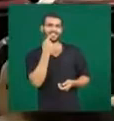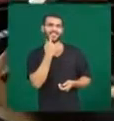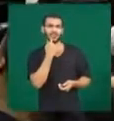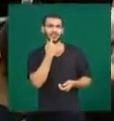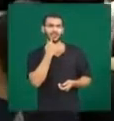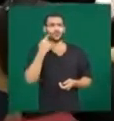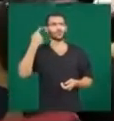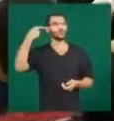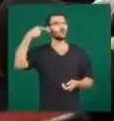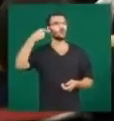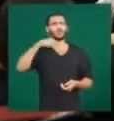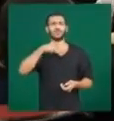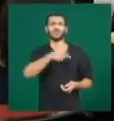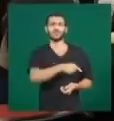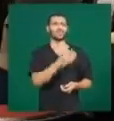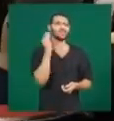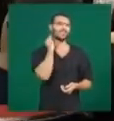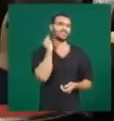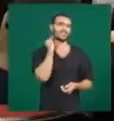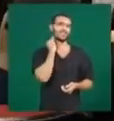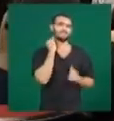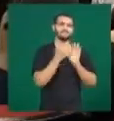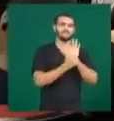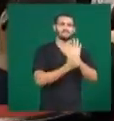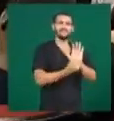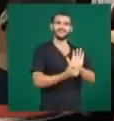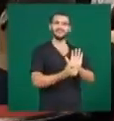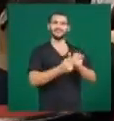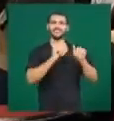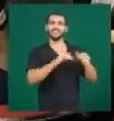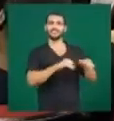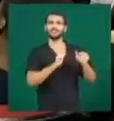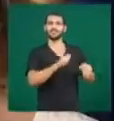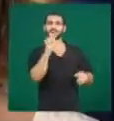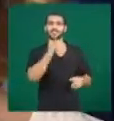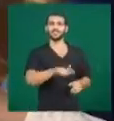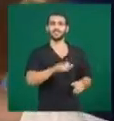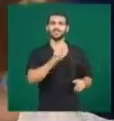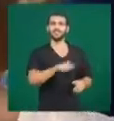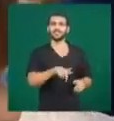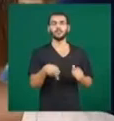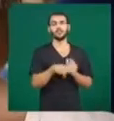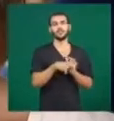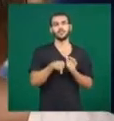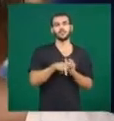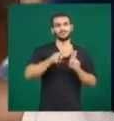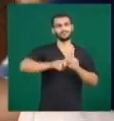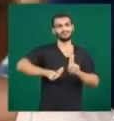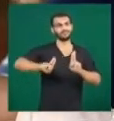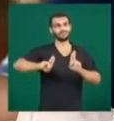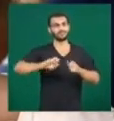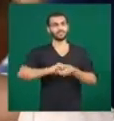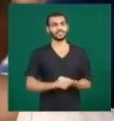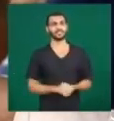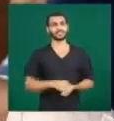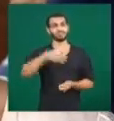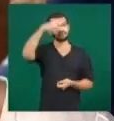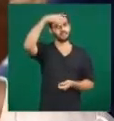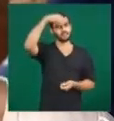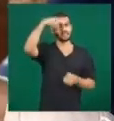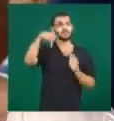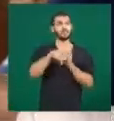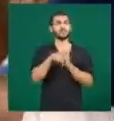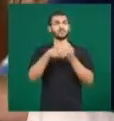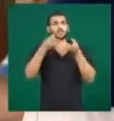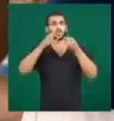de Belém, para se apresentarem no Setembro Azul na Universidade Federal de Uberlândia. A Eliamar, que é coordenadora do CEPAI, Centro de